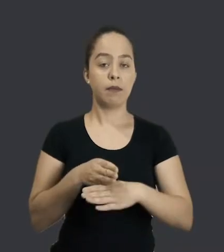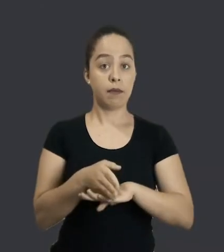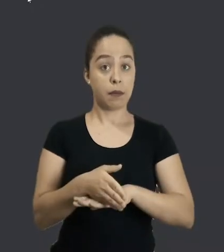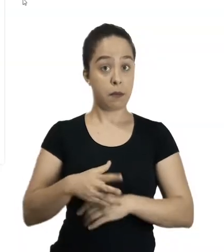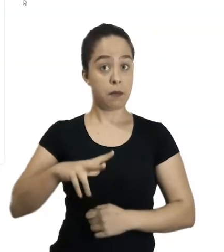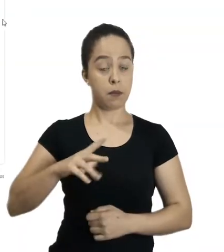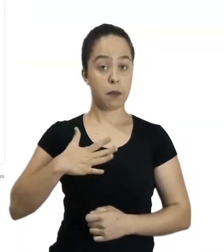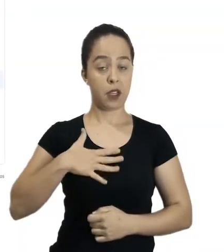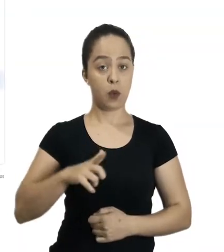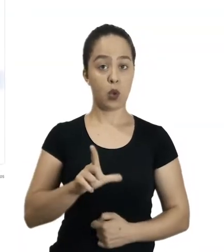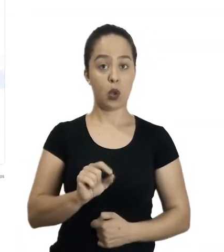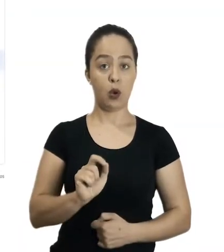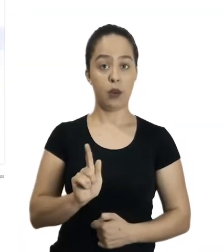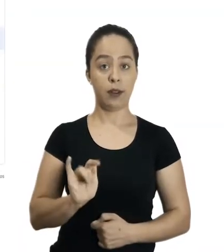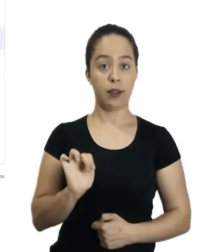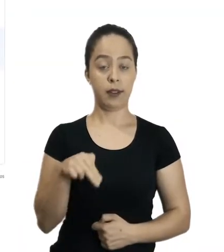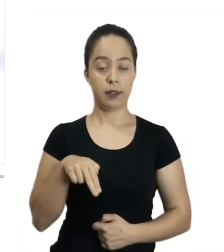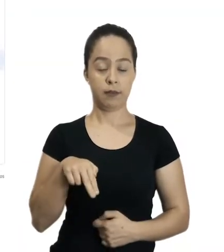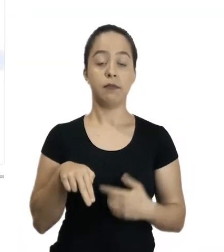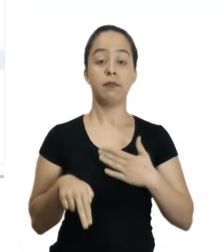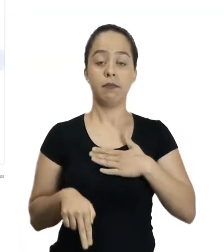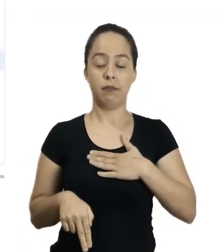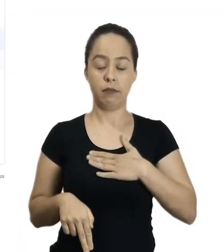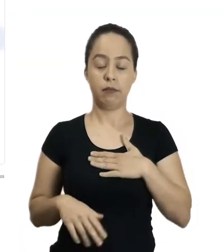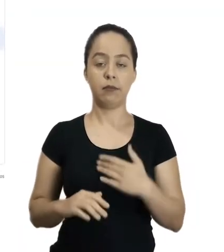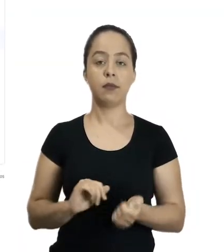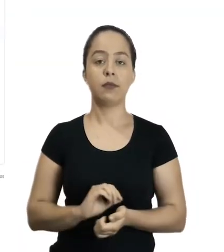Fazer o meu login aqui.